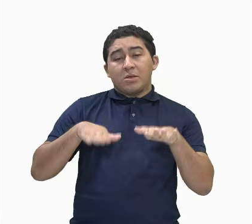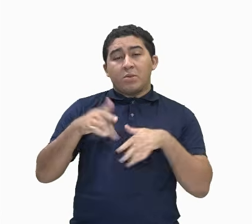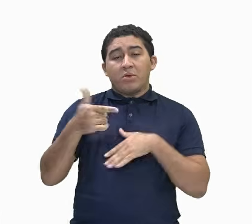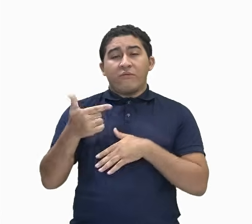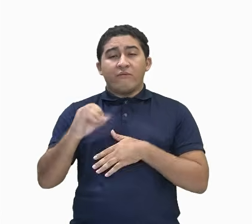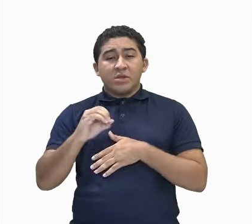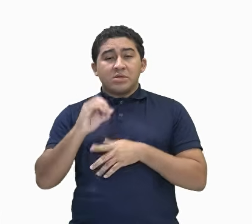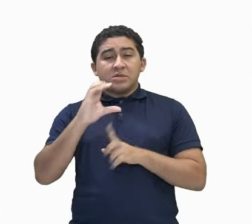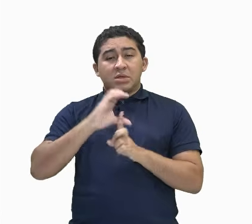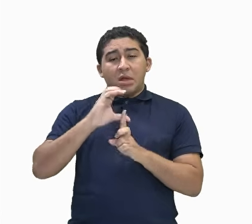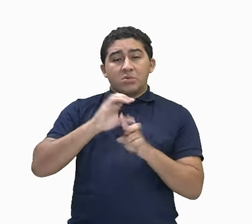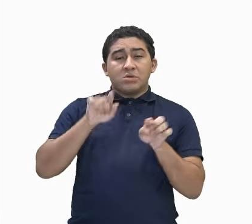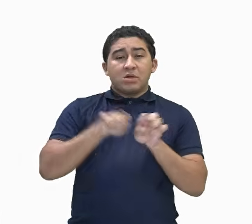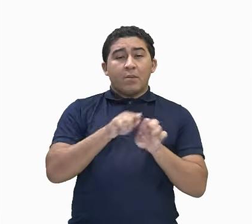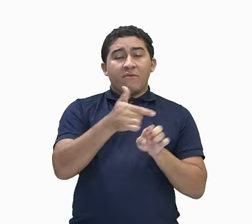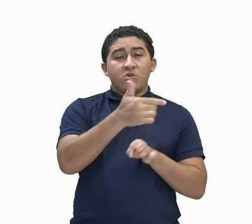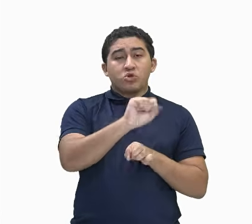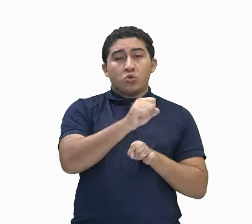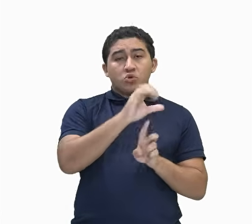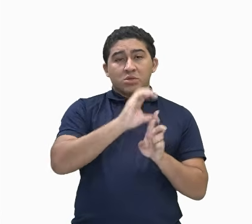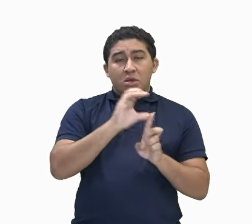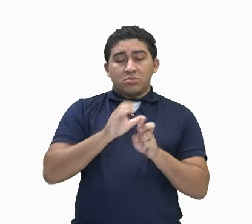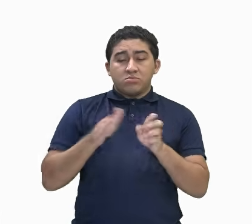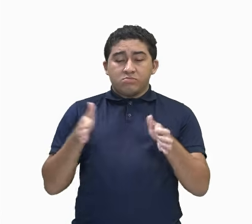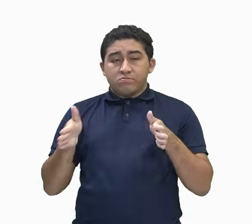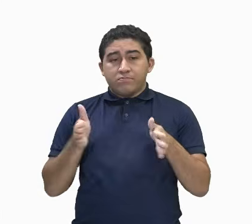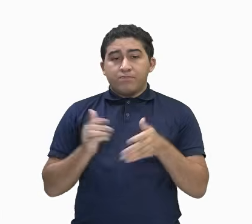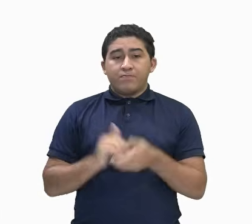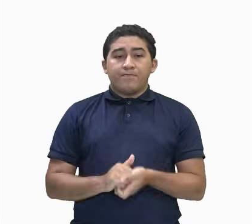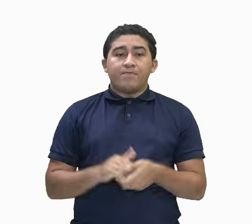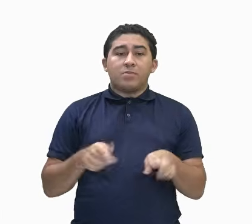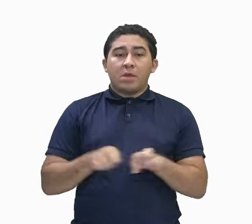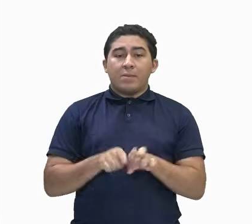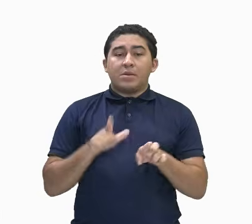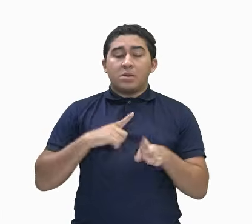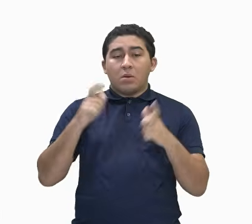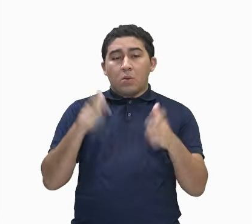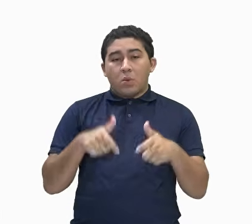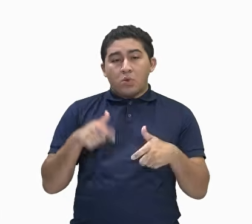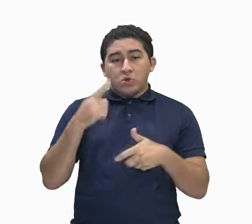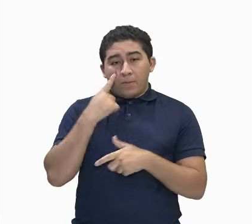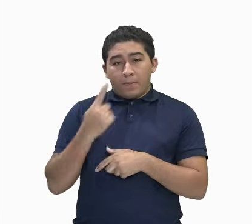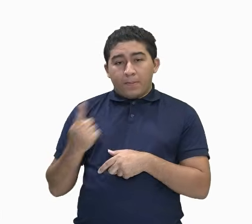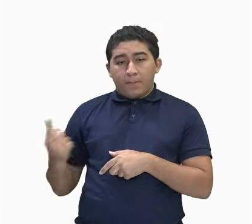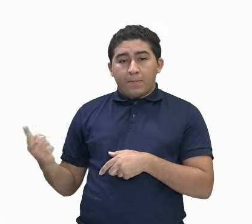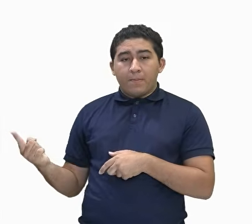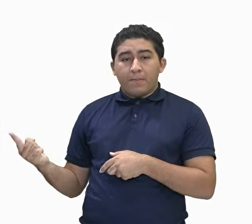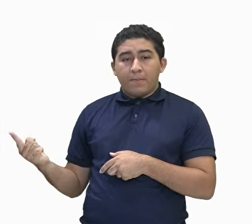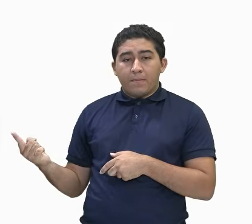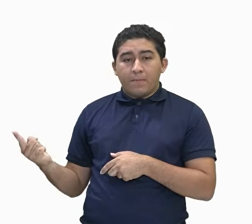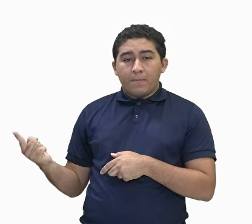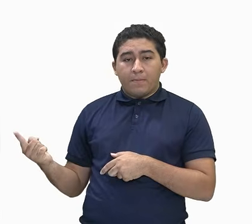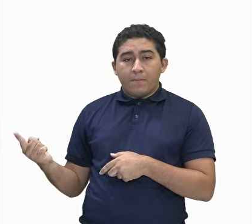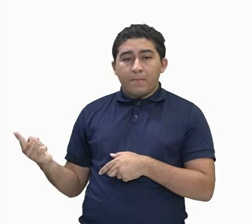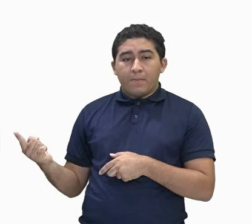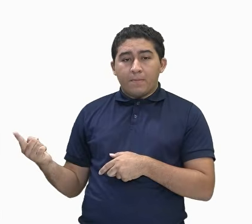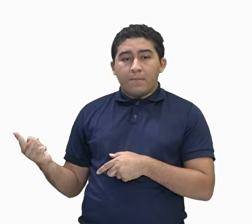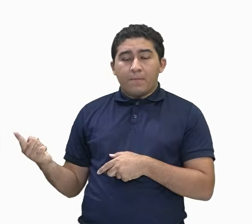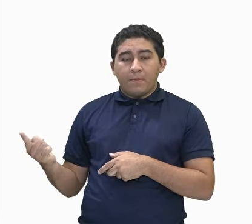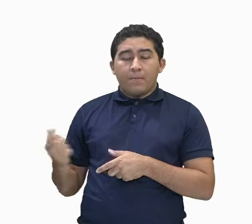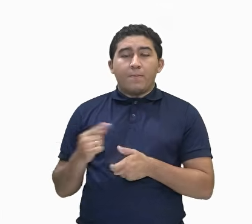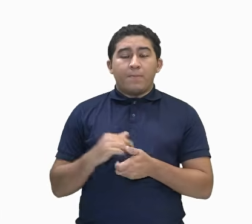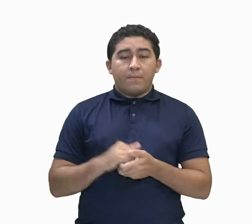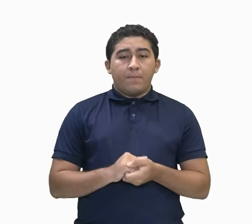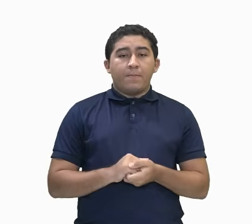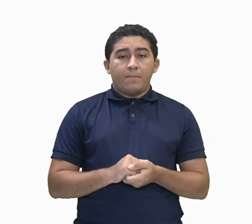20 graus e 28 graus Celsius. Vai estar localizado na região sudeste, centro-oeste e grande parte também